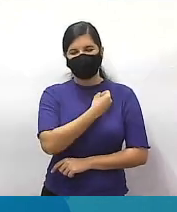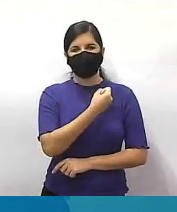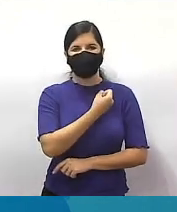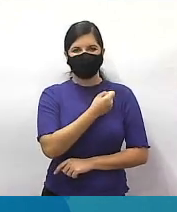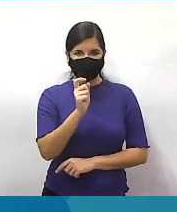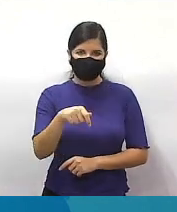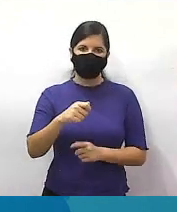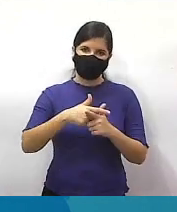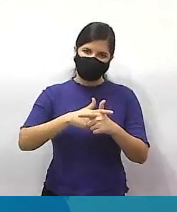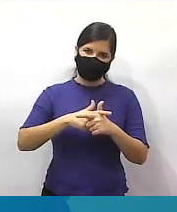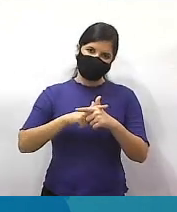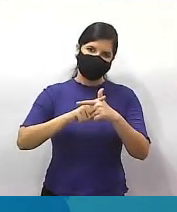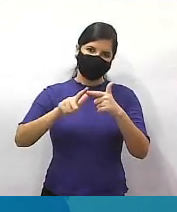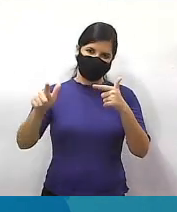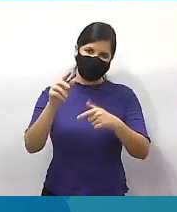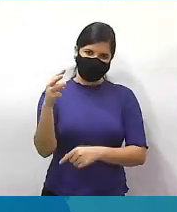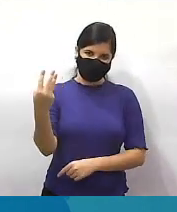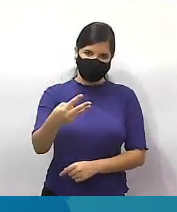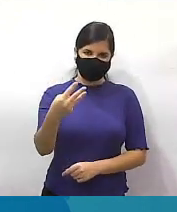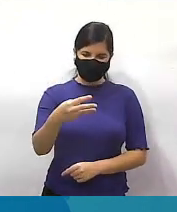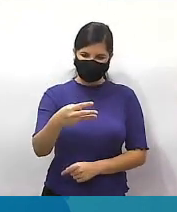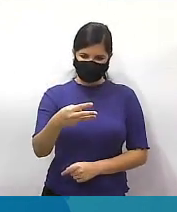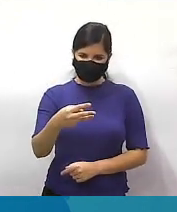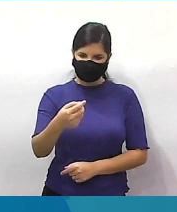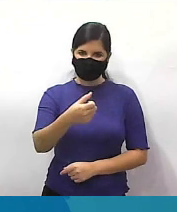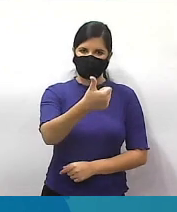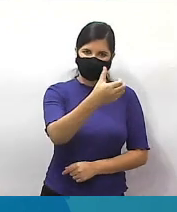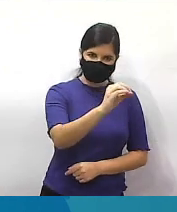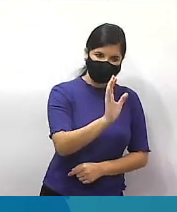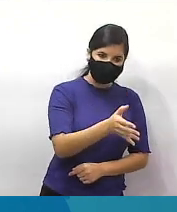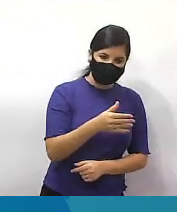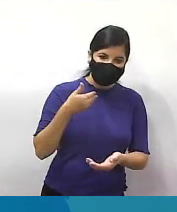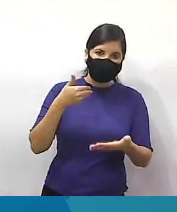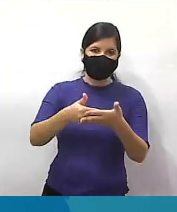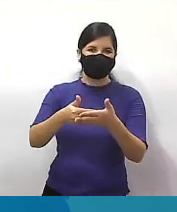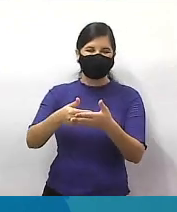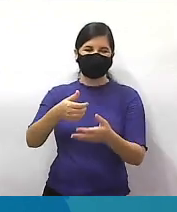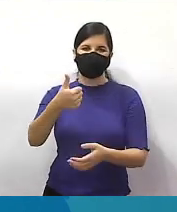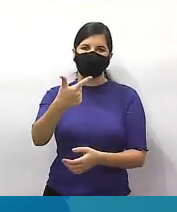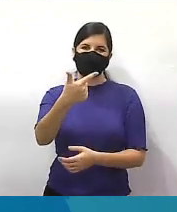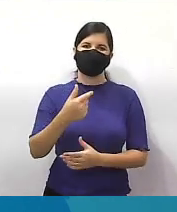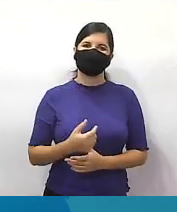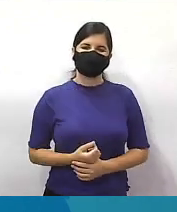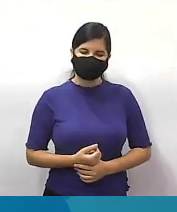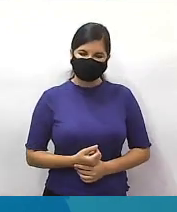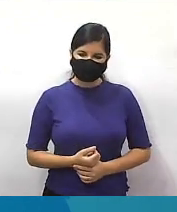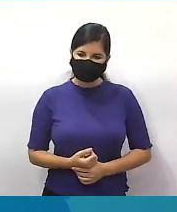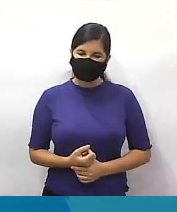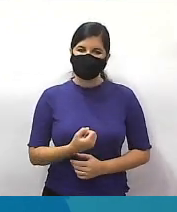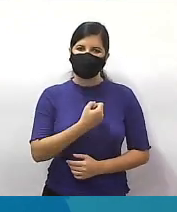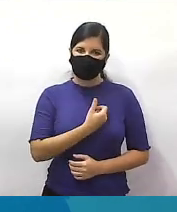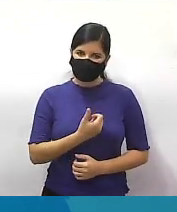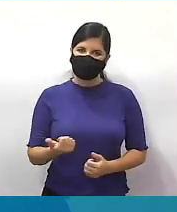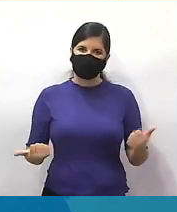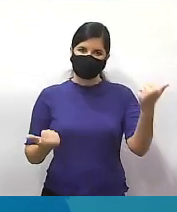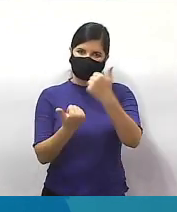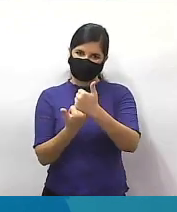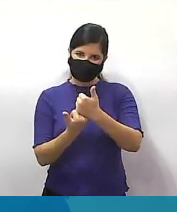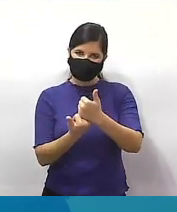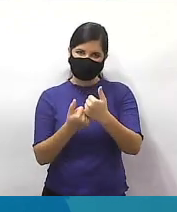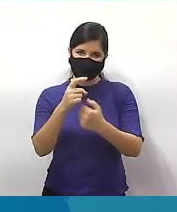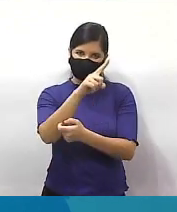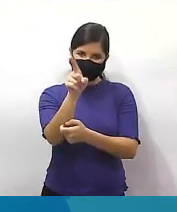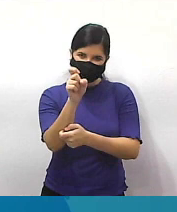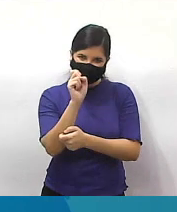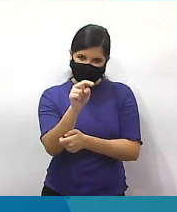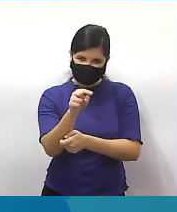que são múltiplos e divisores de 3. Então, se eu tenho um 10, o mais próximo é o 12. Então, o número que tem que entrar aí para que